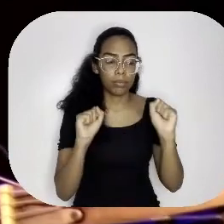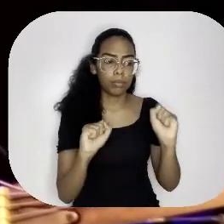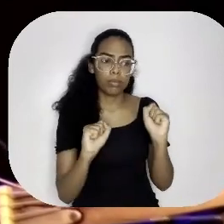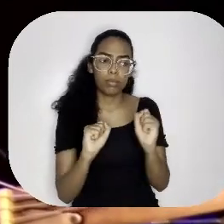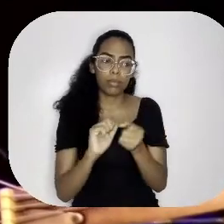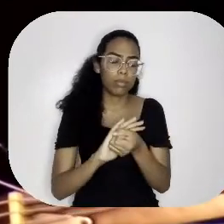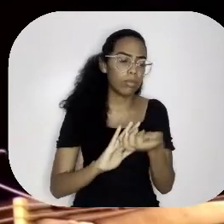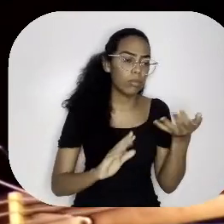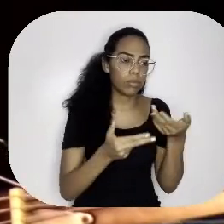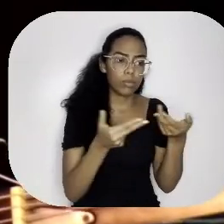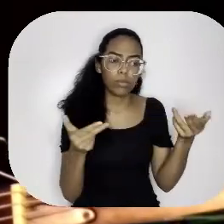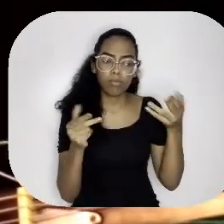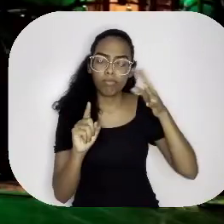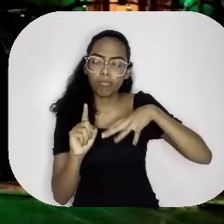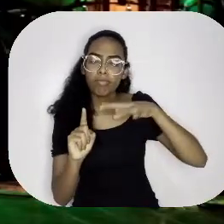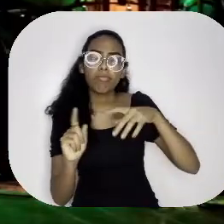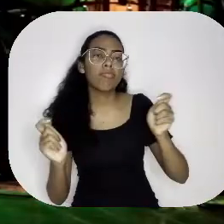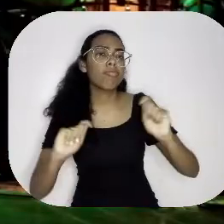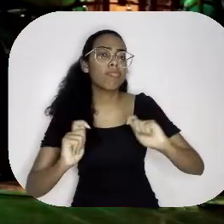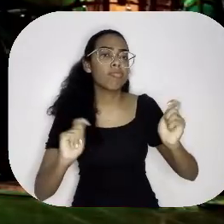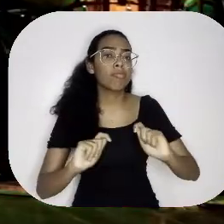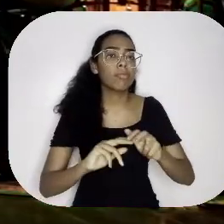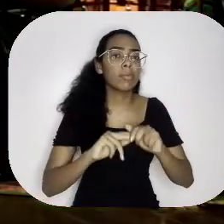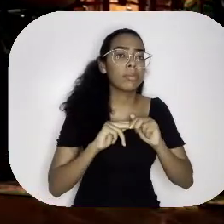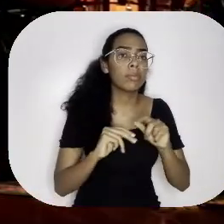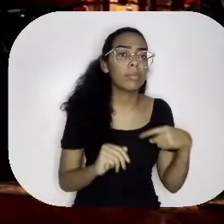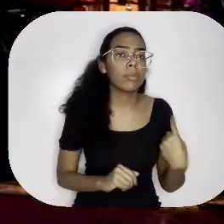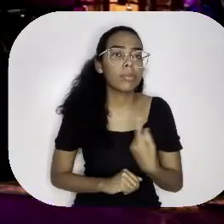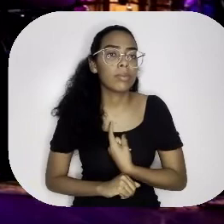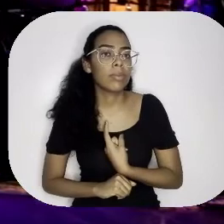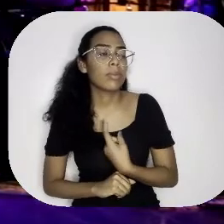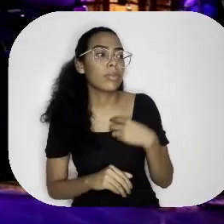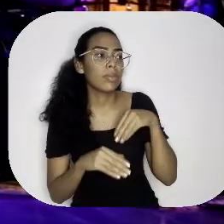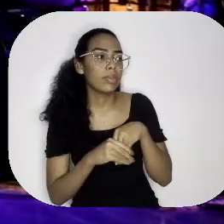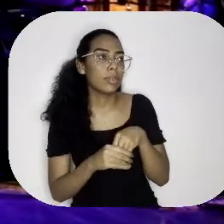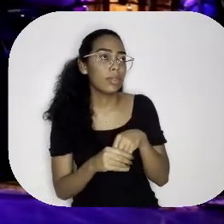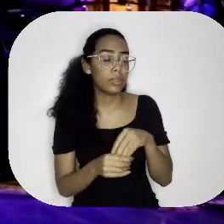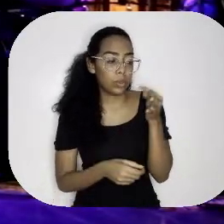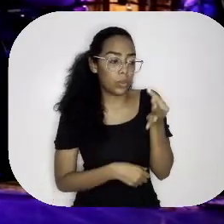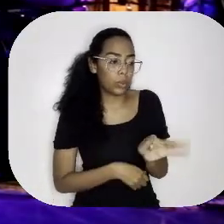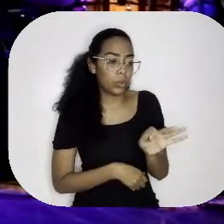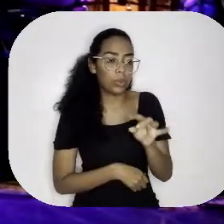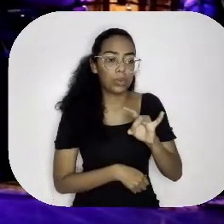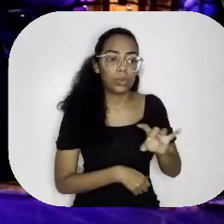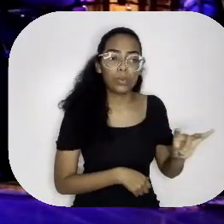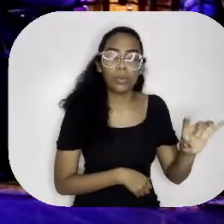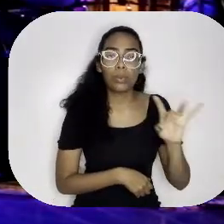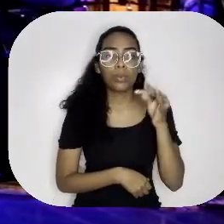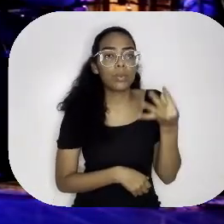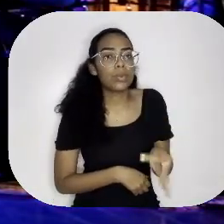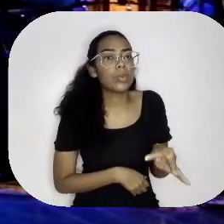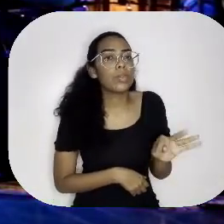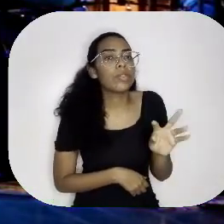ser um canto de louvor, no mar desafinado da dor, pra um